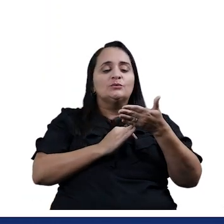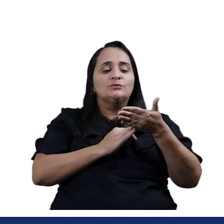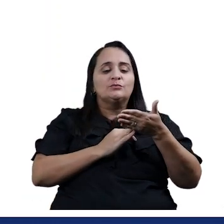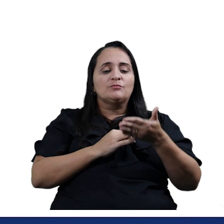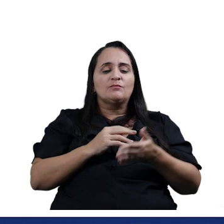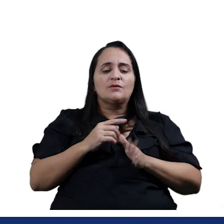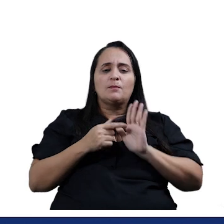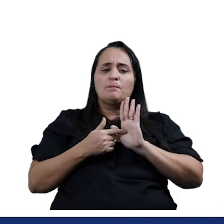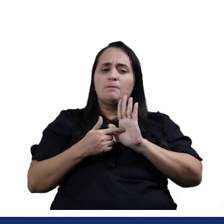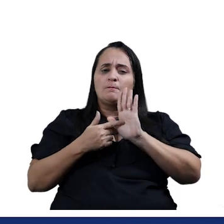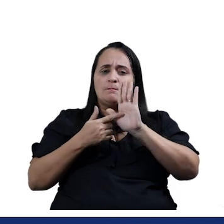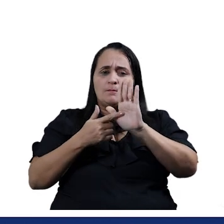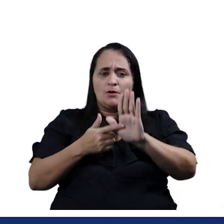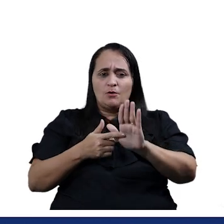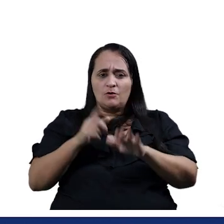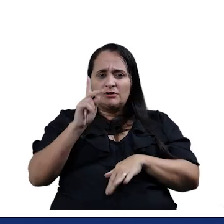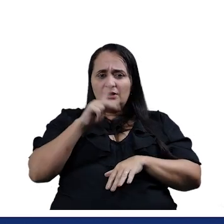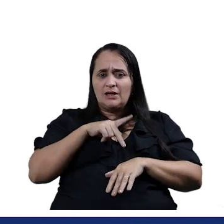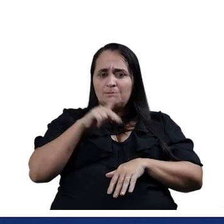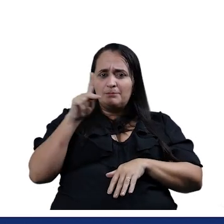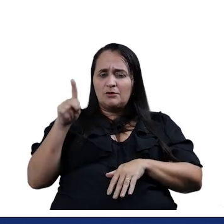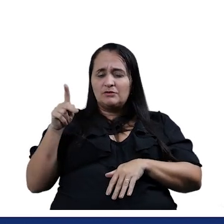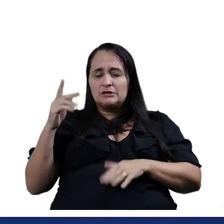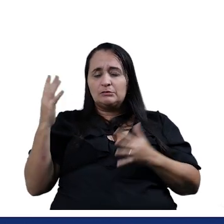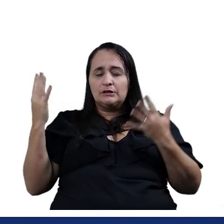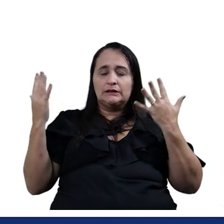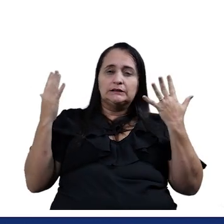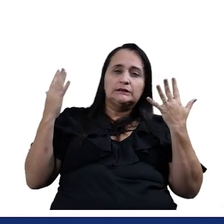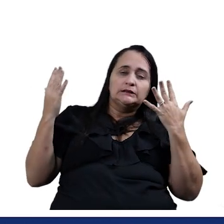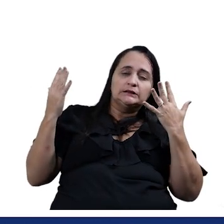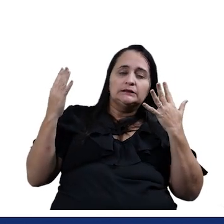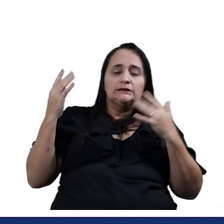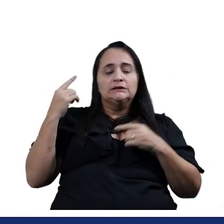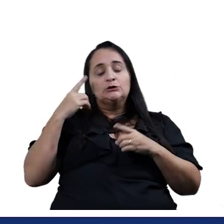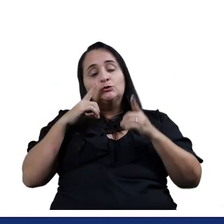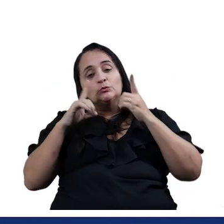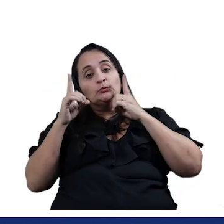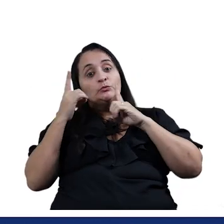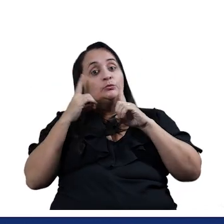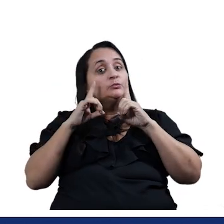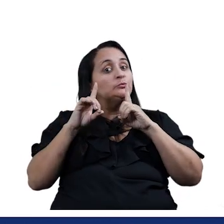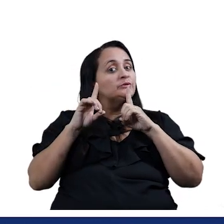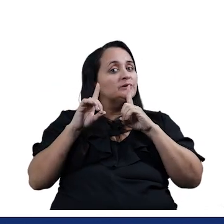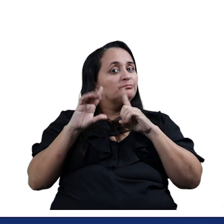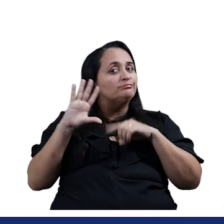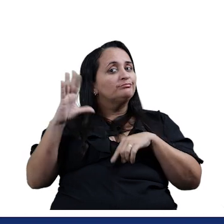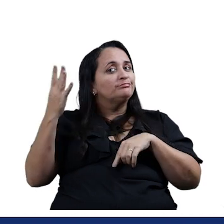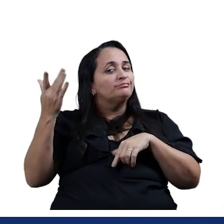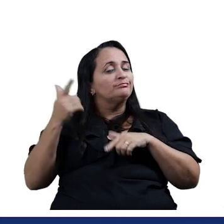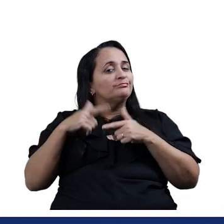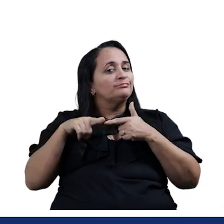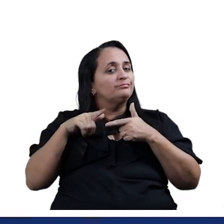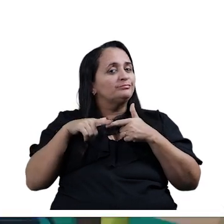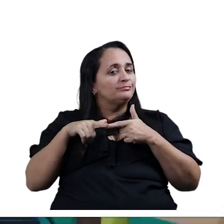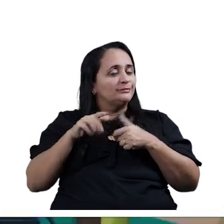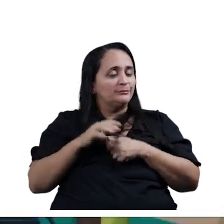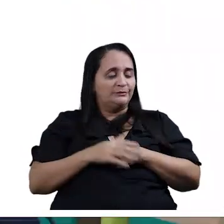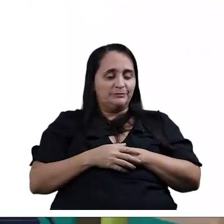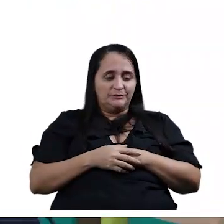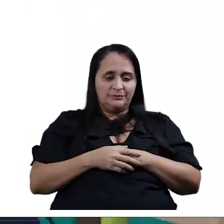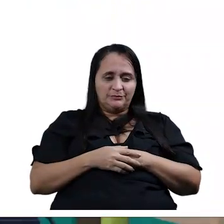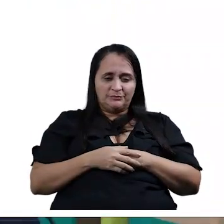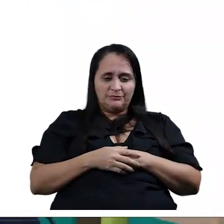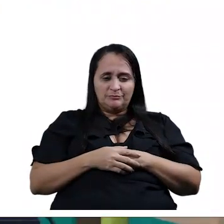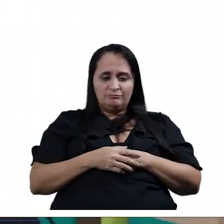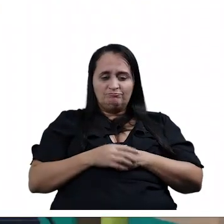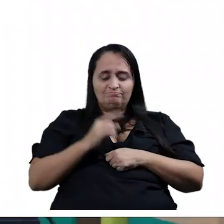tá, gente? Mostra que a professora estava indecisa ao tratar do problema. Ai, Pro,